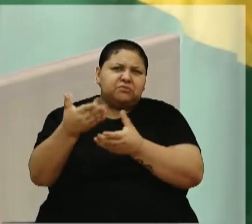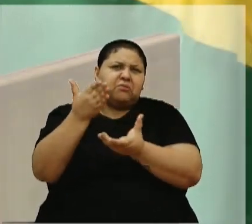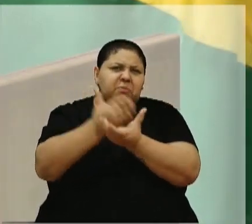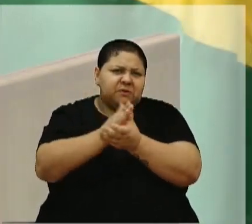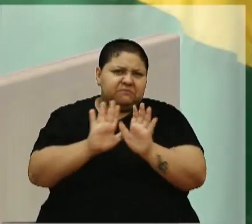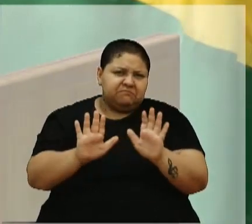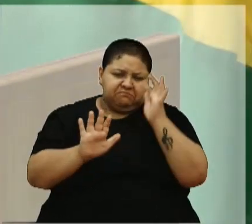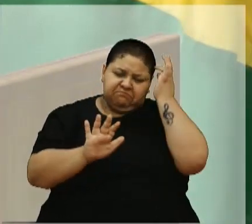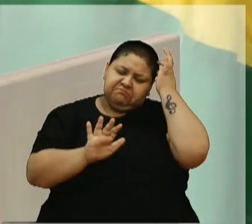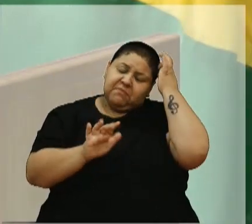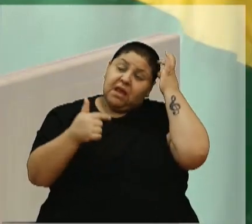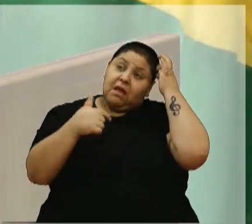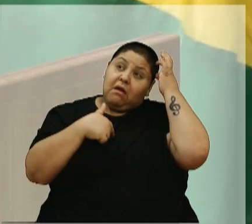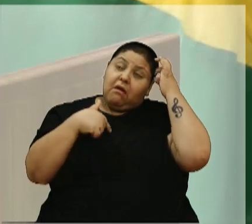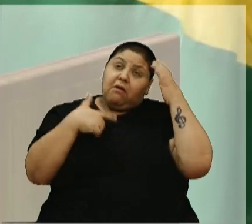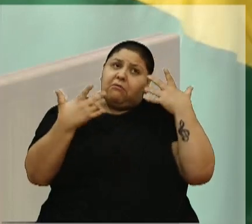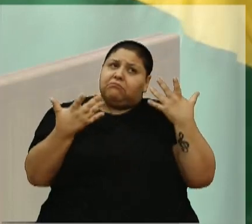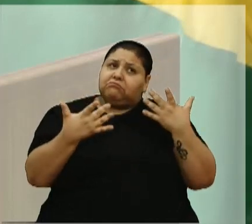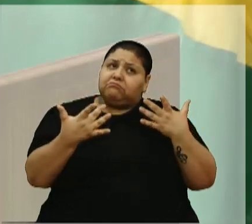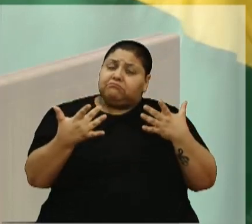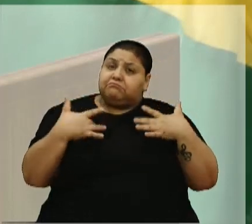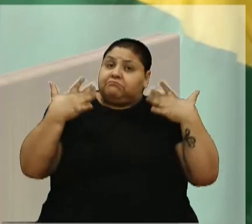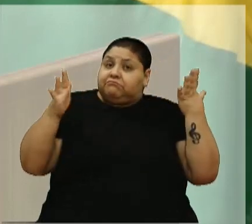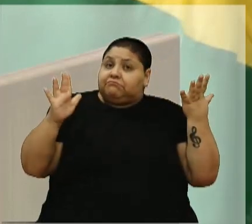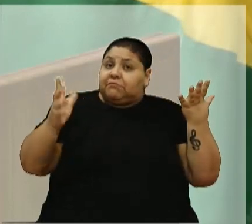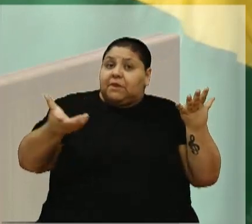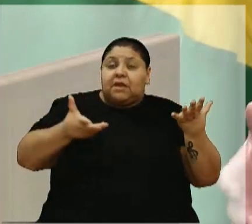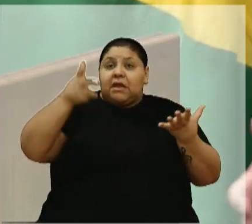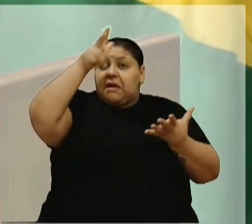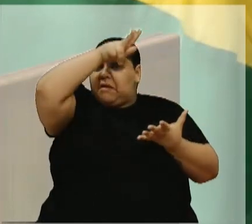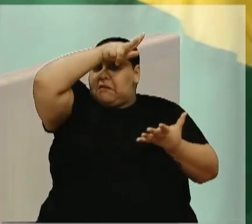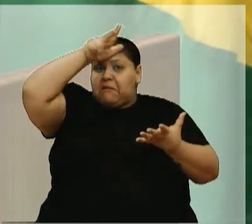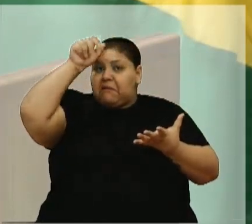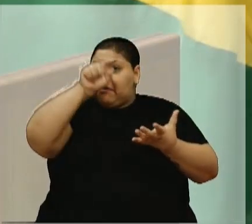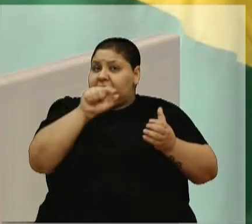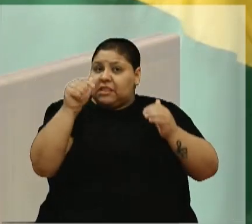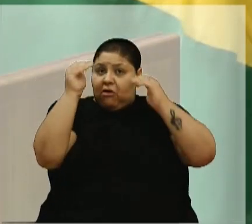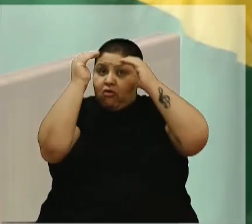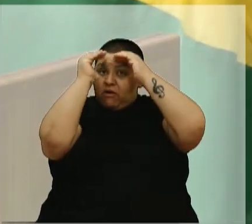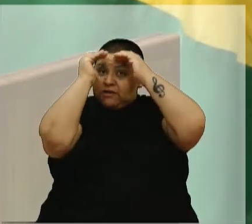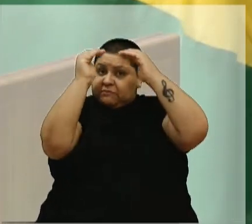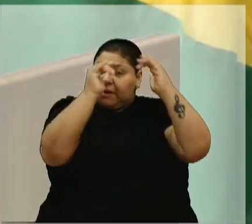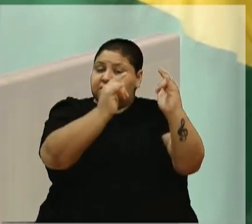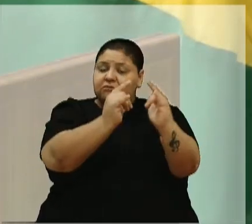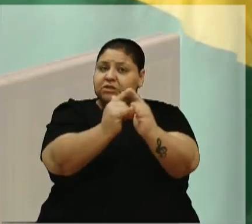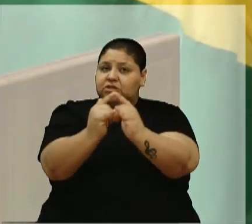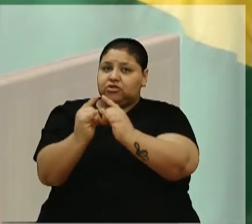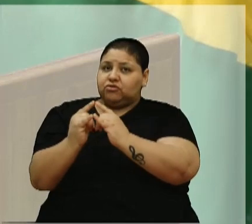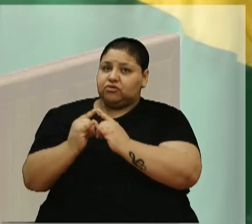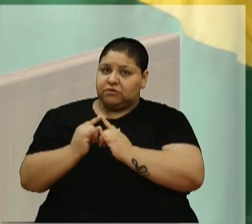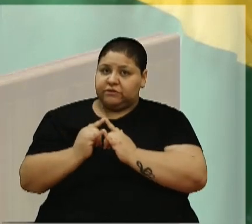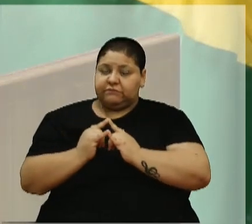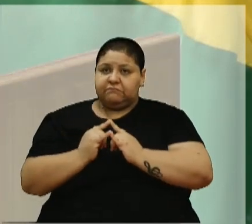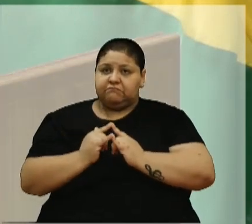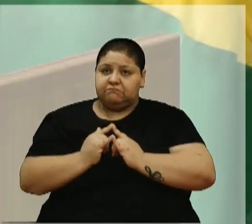Então eu fico impressionado que querem ser prefeito e não respeitam as instituições.